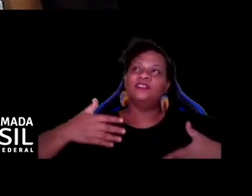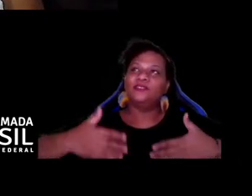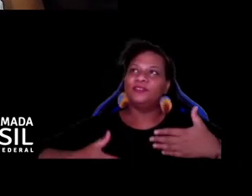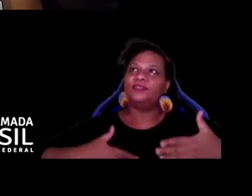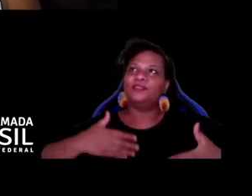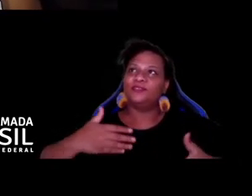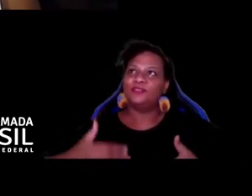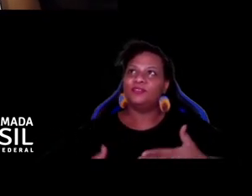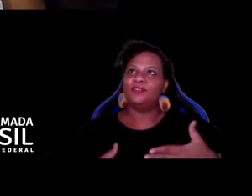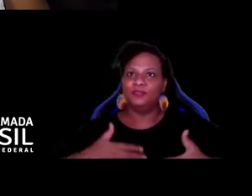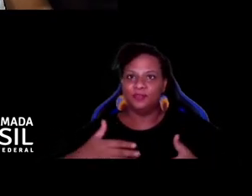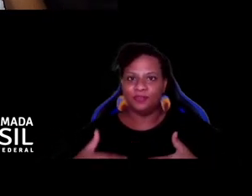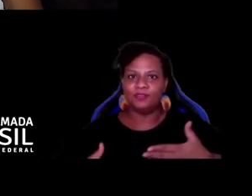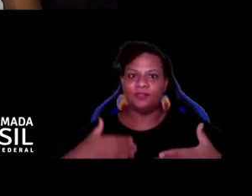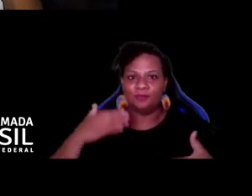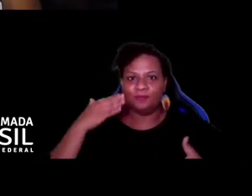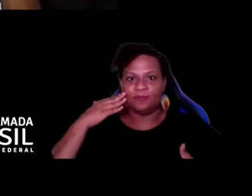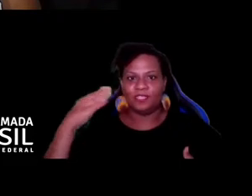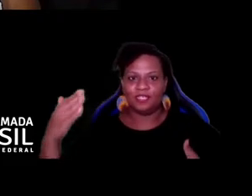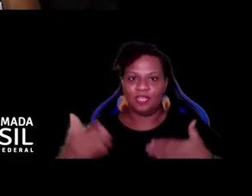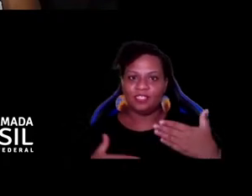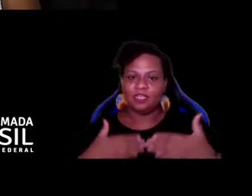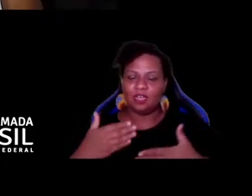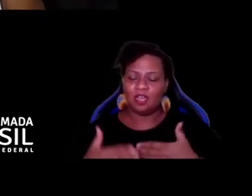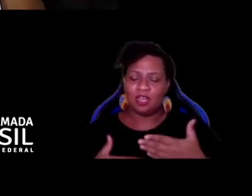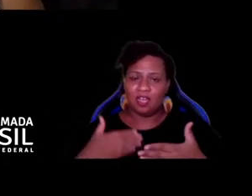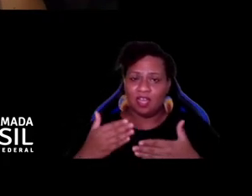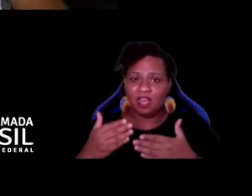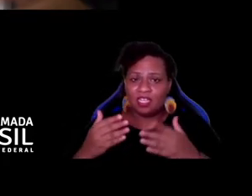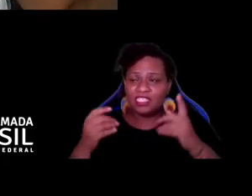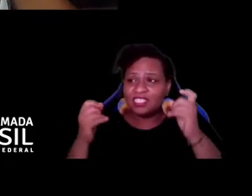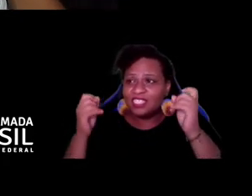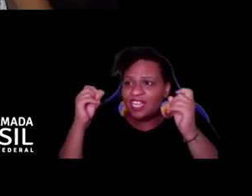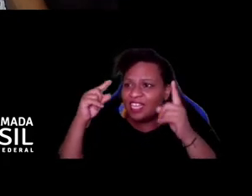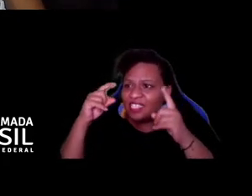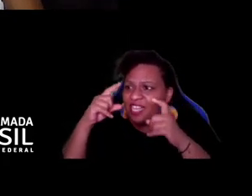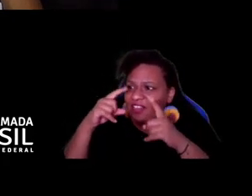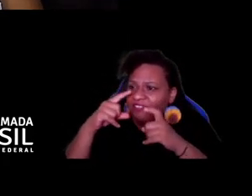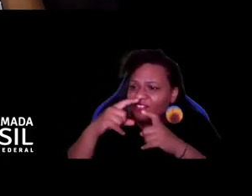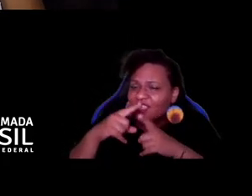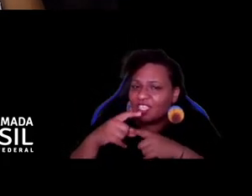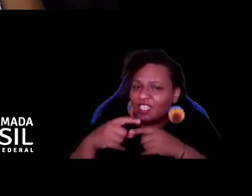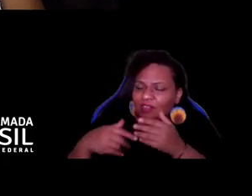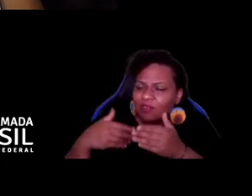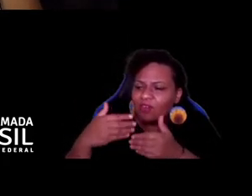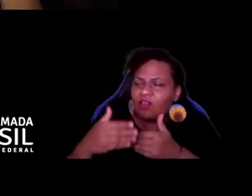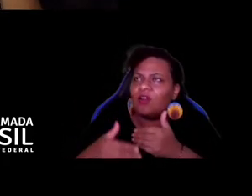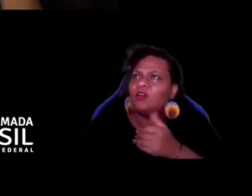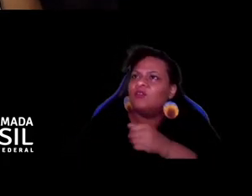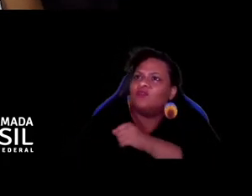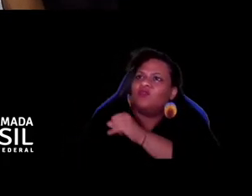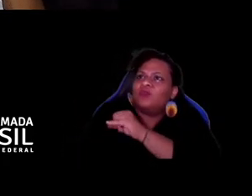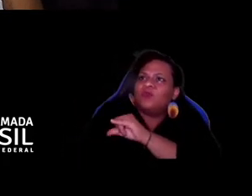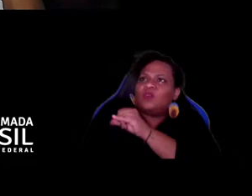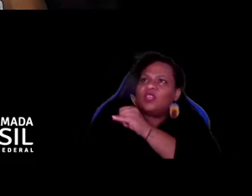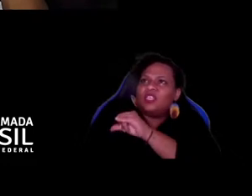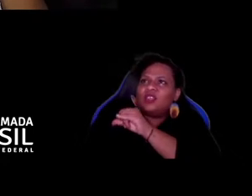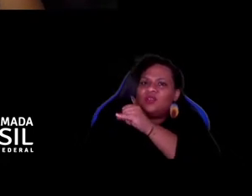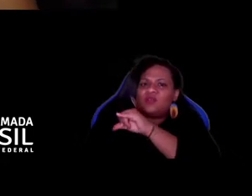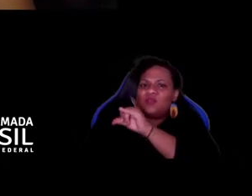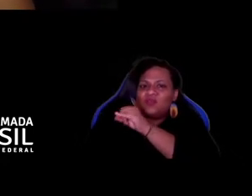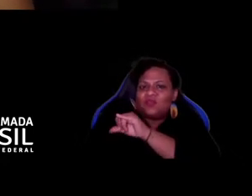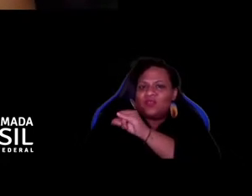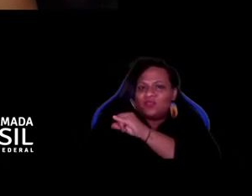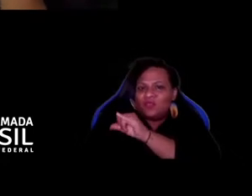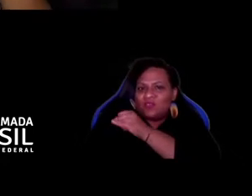a outros desafios, e eu fui para o Rio, né, nessa